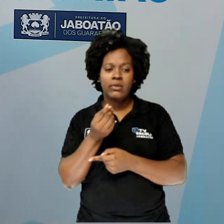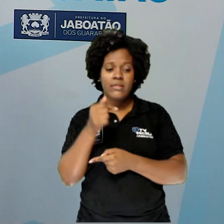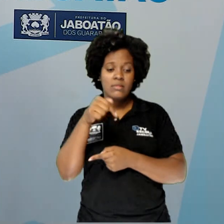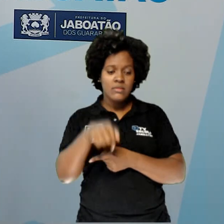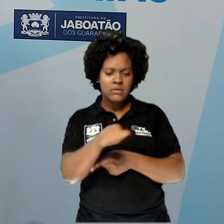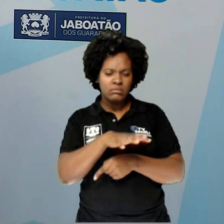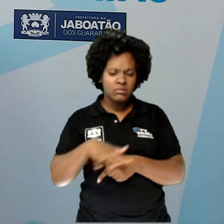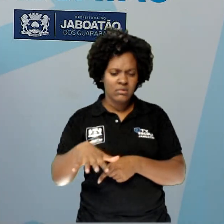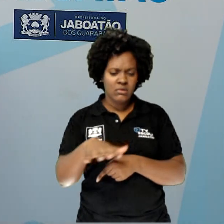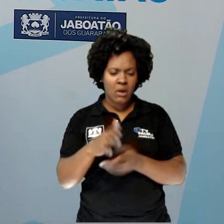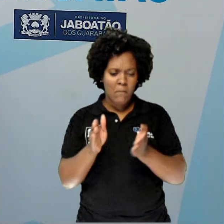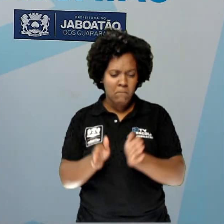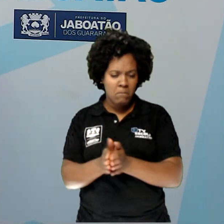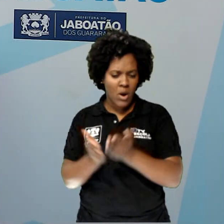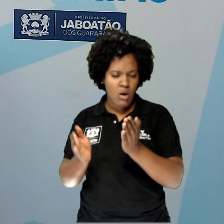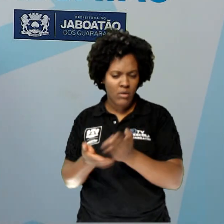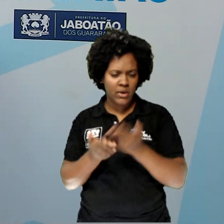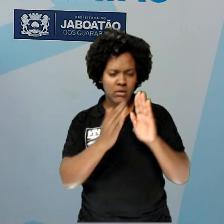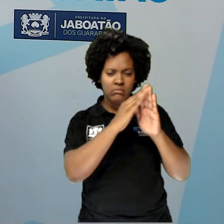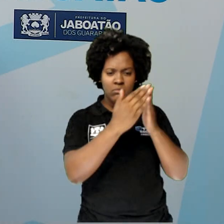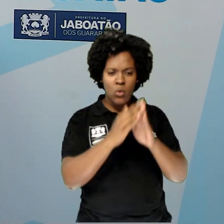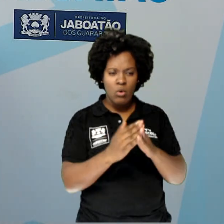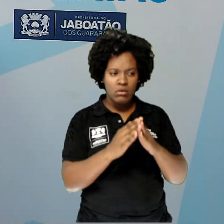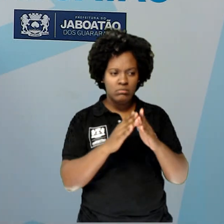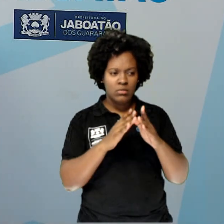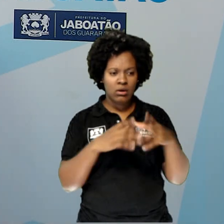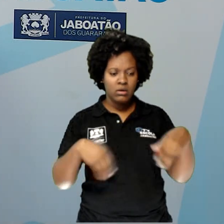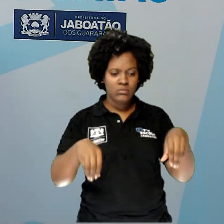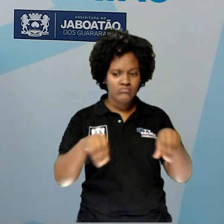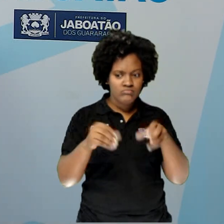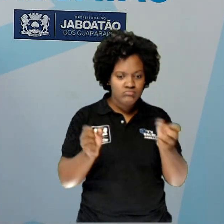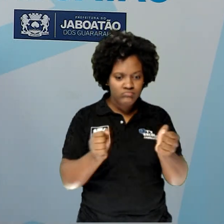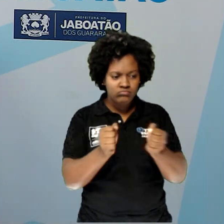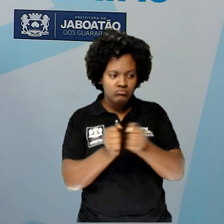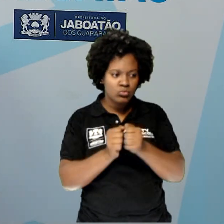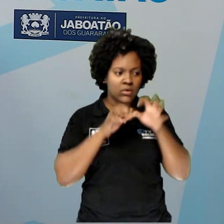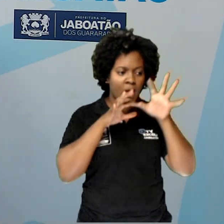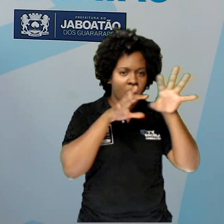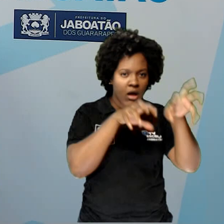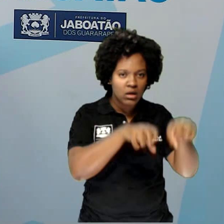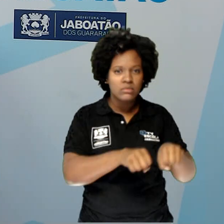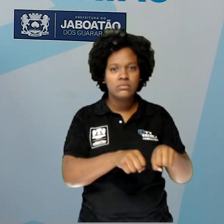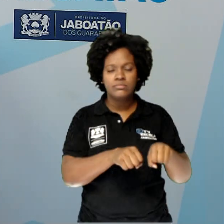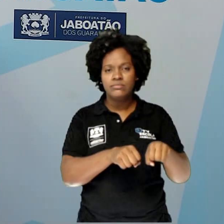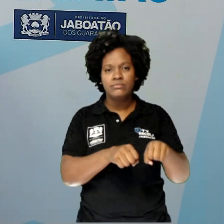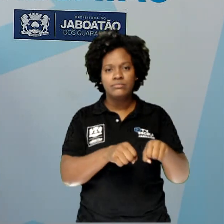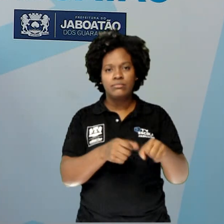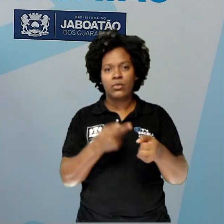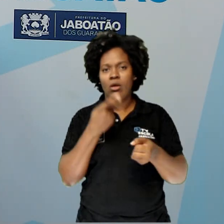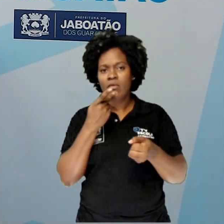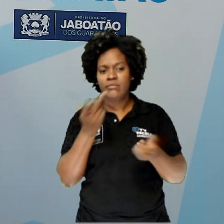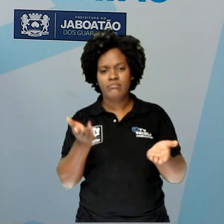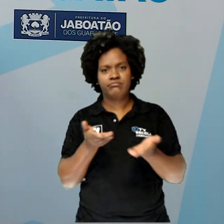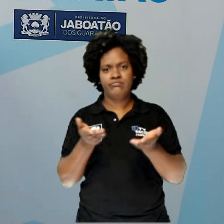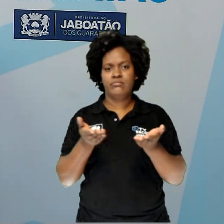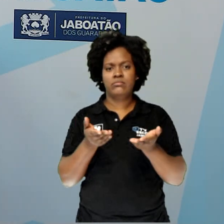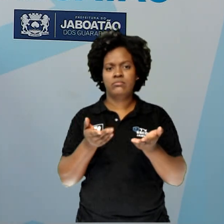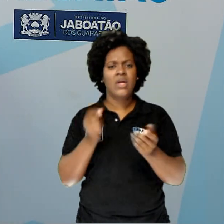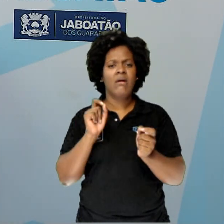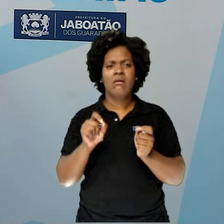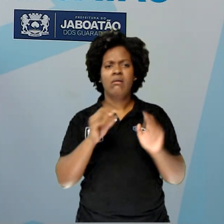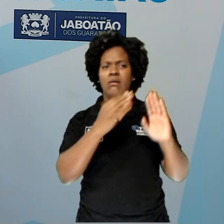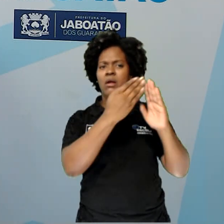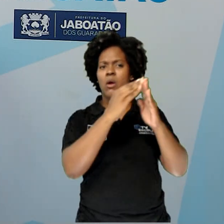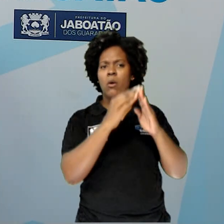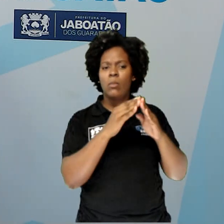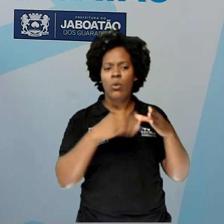terra miserável mora entre feras. Então, a mesma coisa que eu falei agora há pouco. Ora, quem é que mora